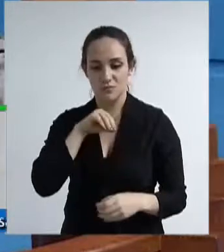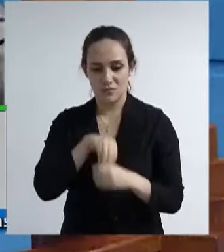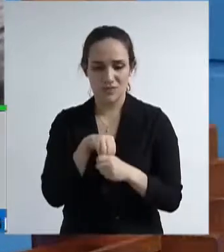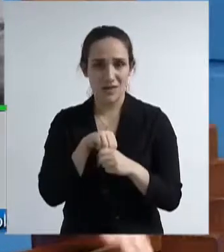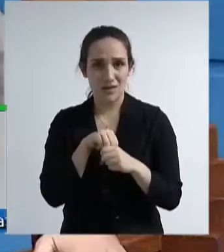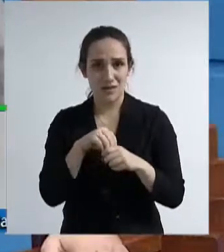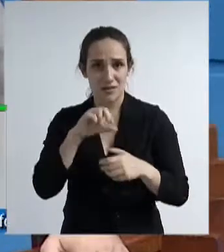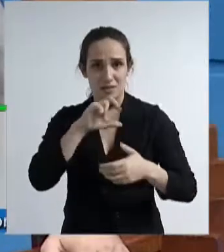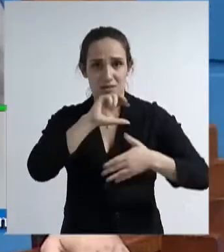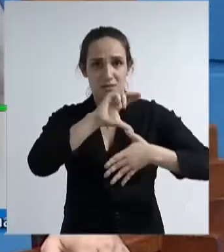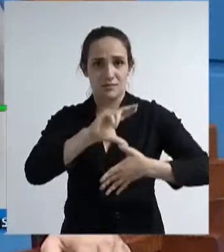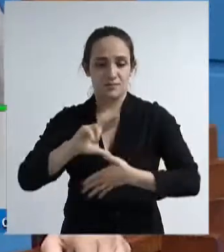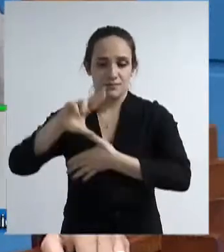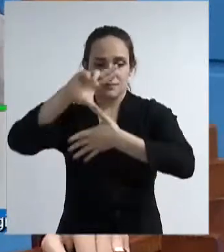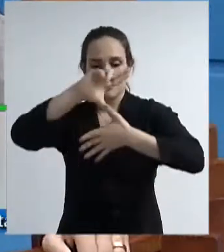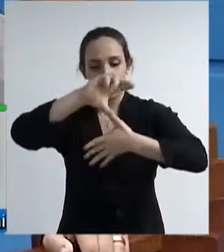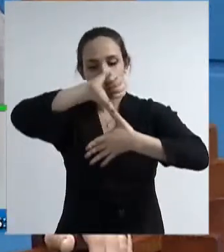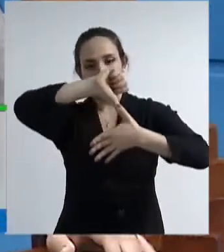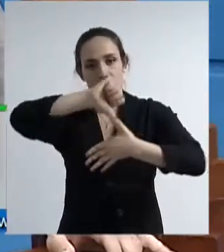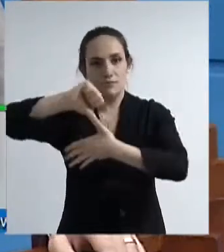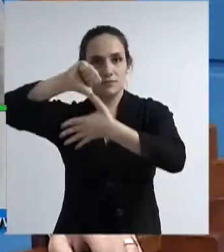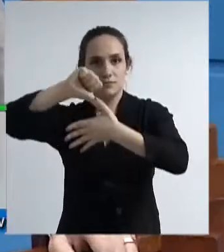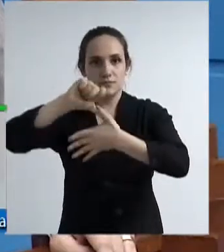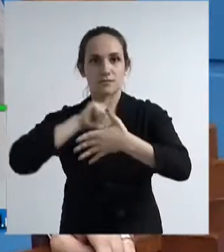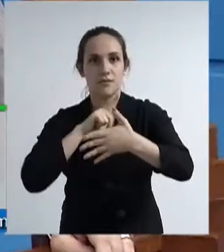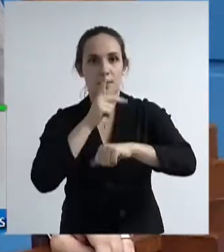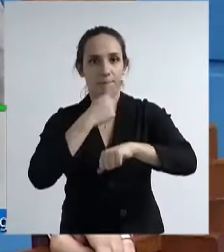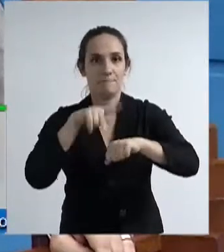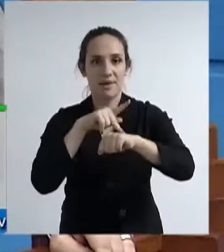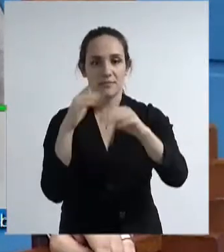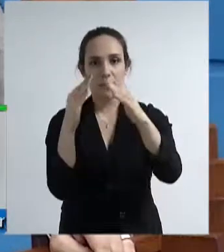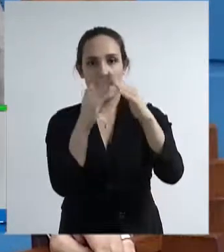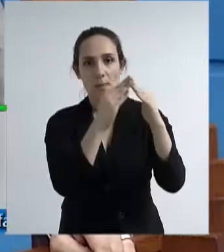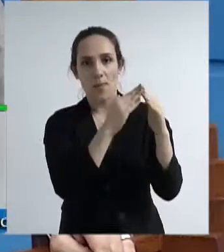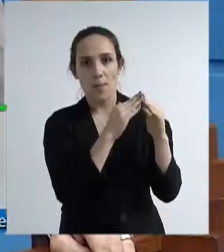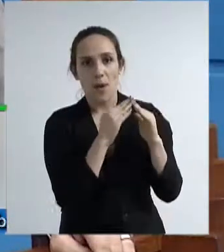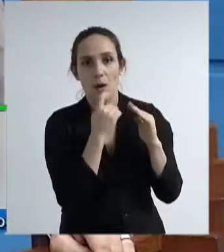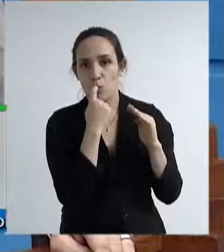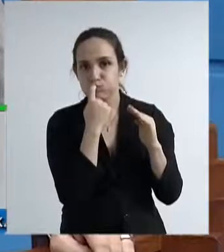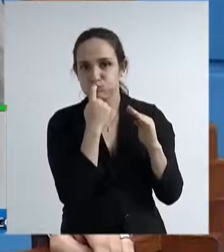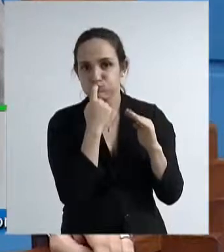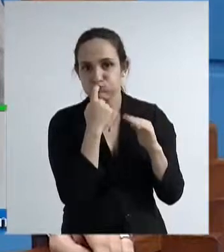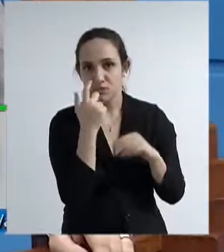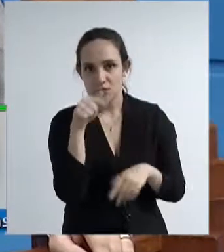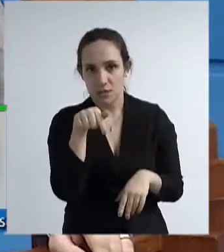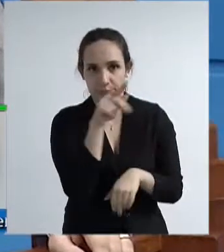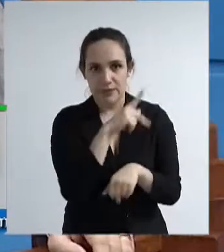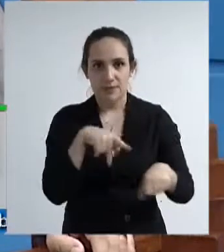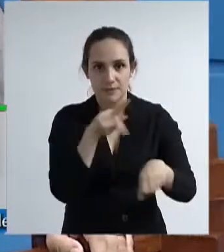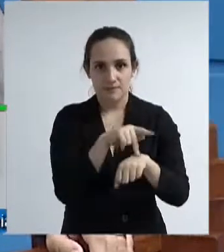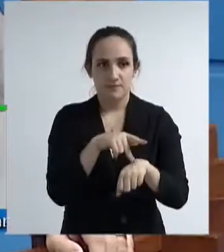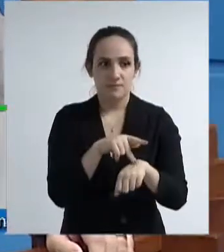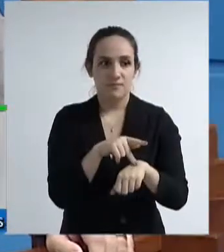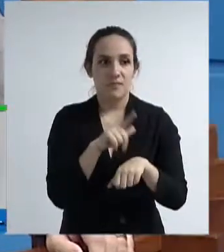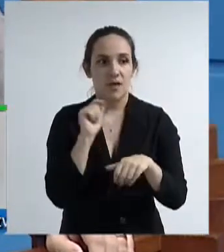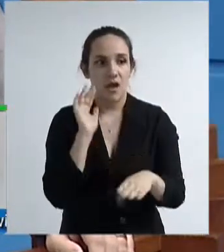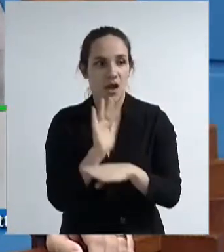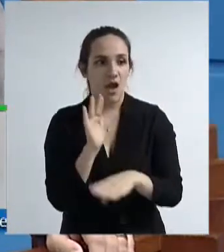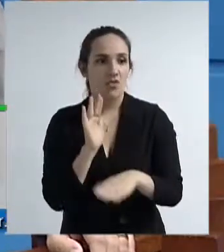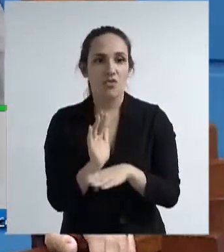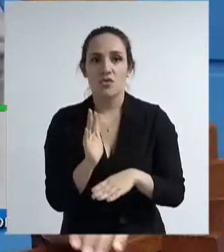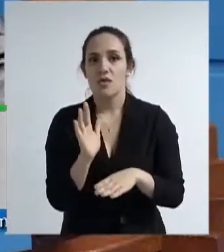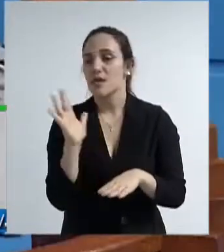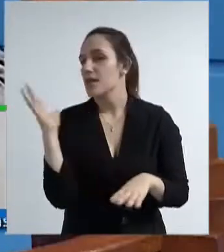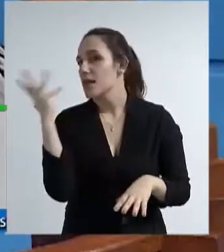possuindo 7 vizinhos com quem a gente se relaciona comercialmente e ajudam a completar esse mosaico natural